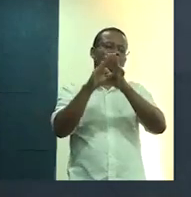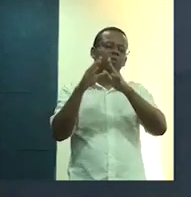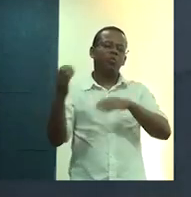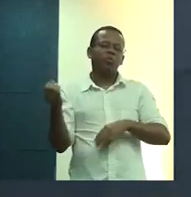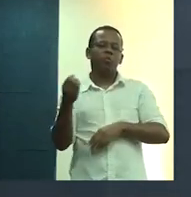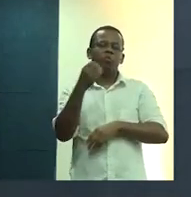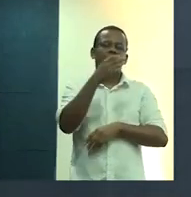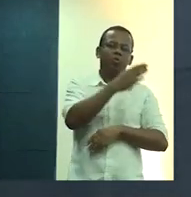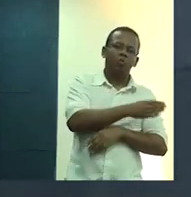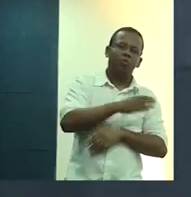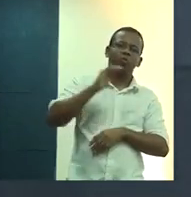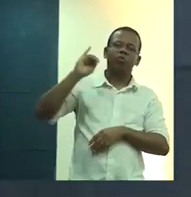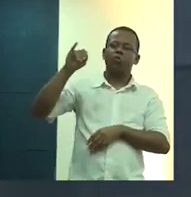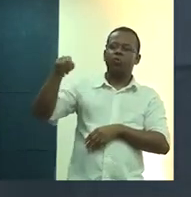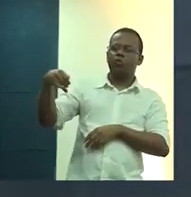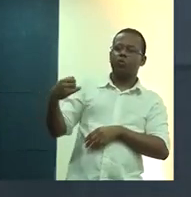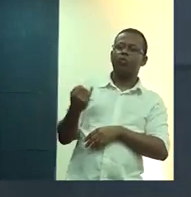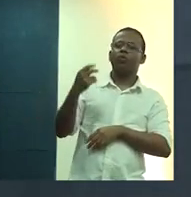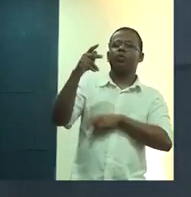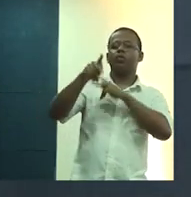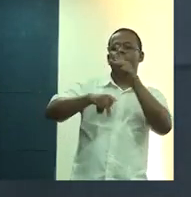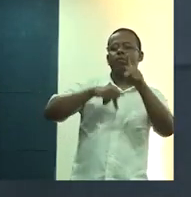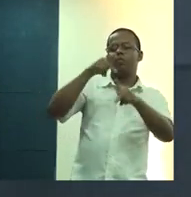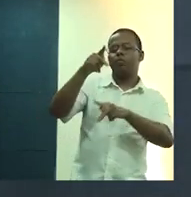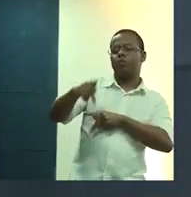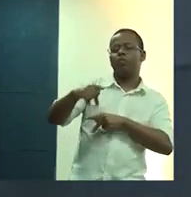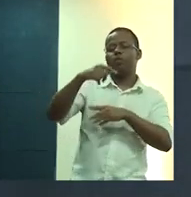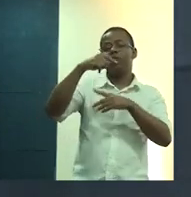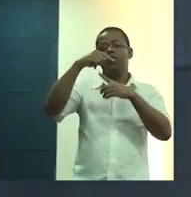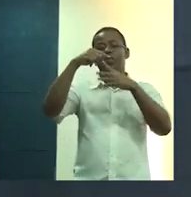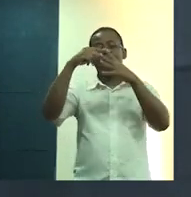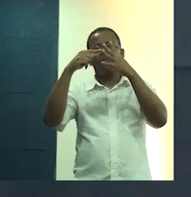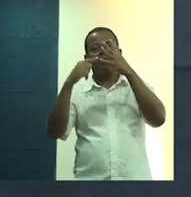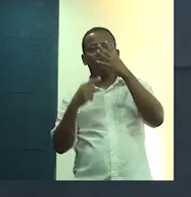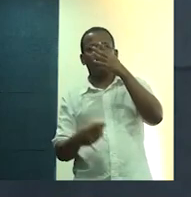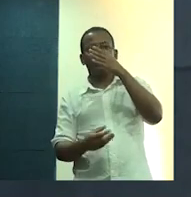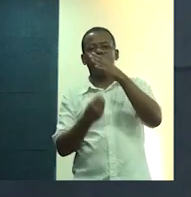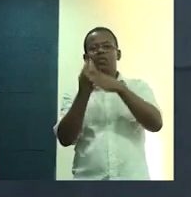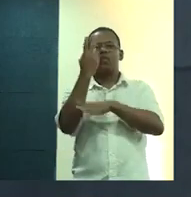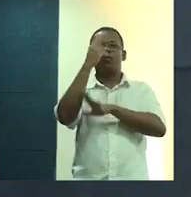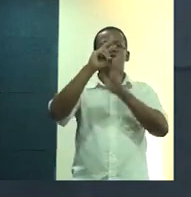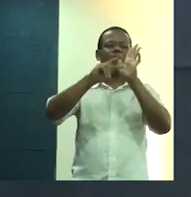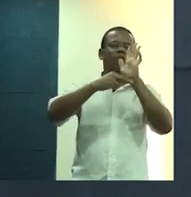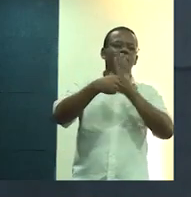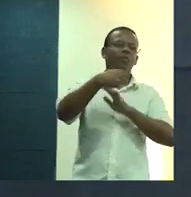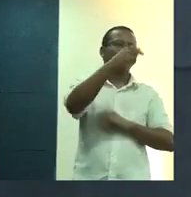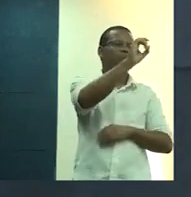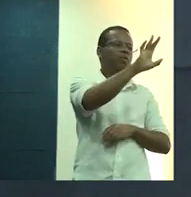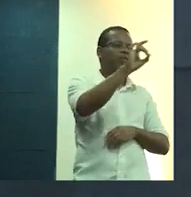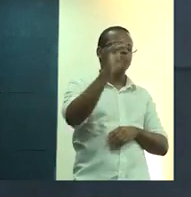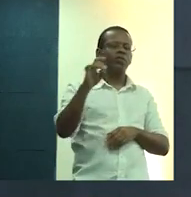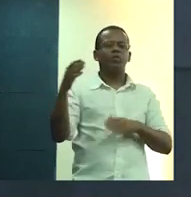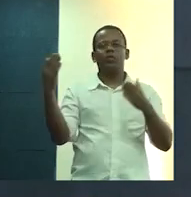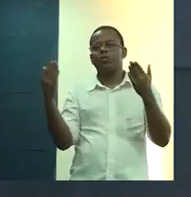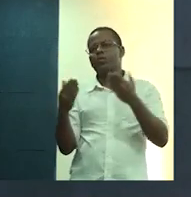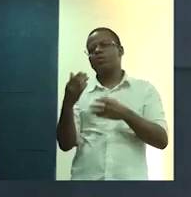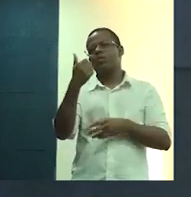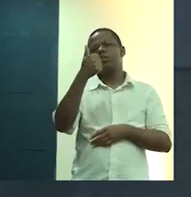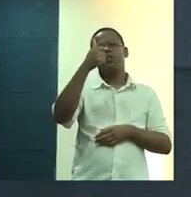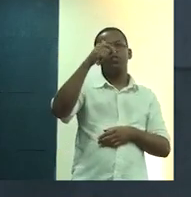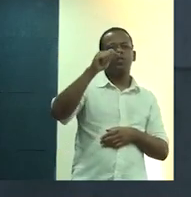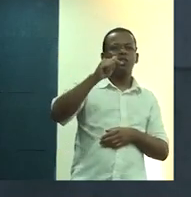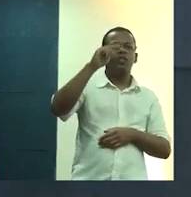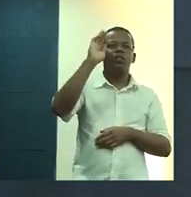inovação e oportunidade esses quatro eixos eles geram ações específicas de cada um dos hoje 17